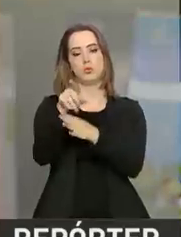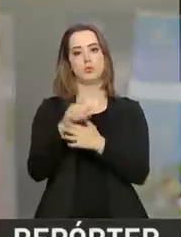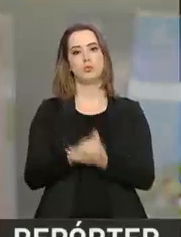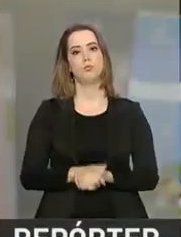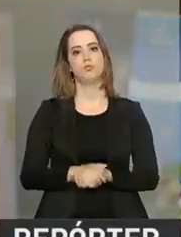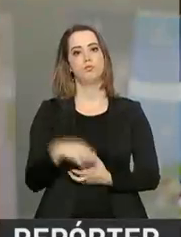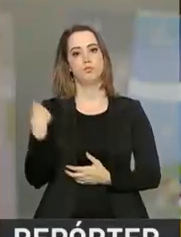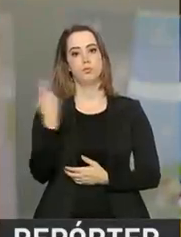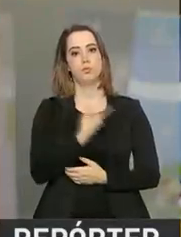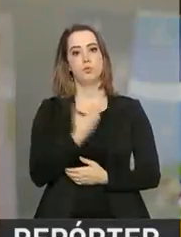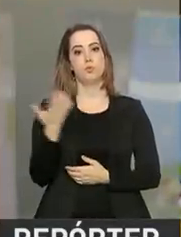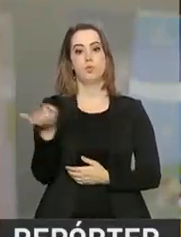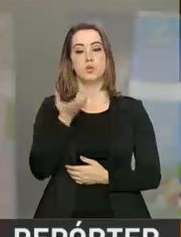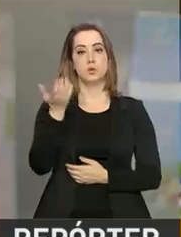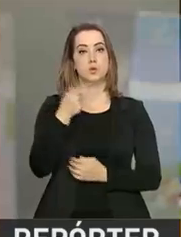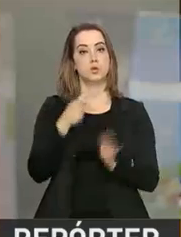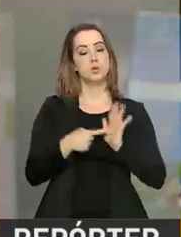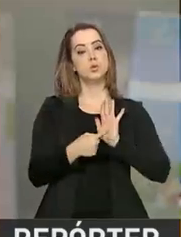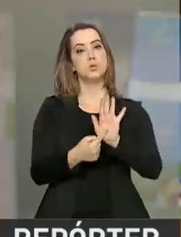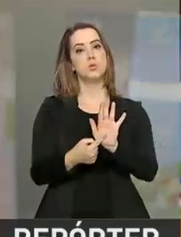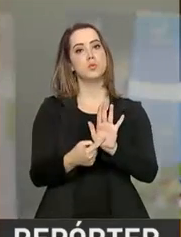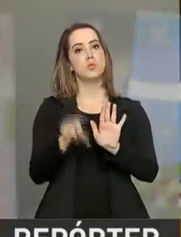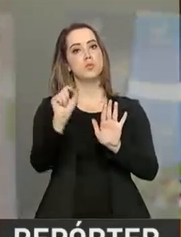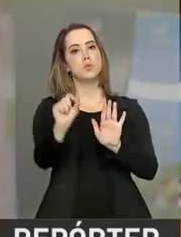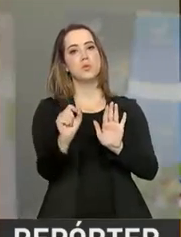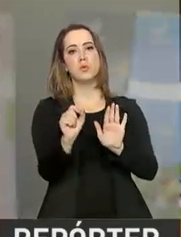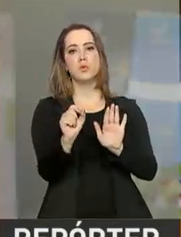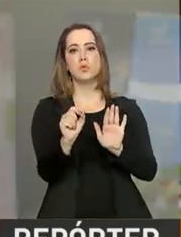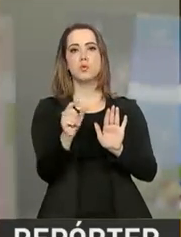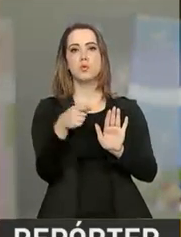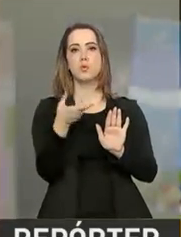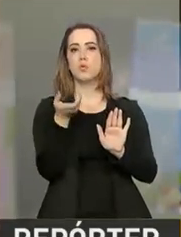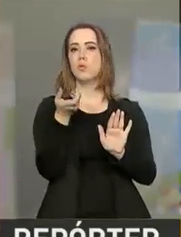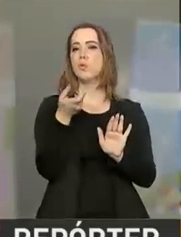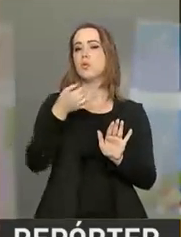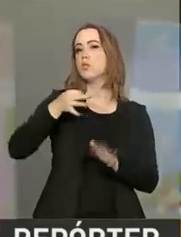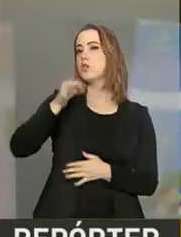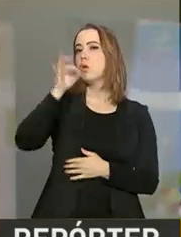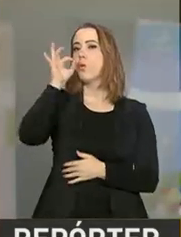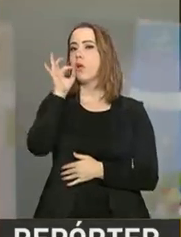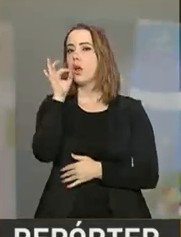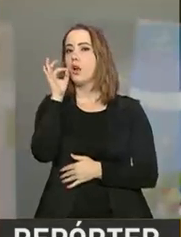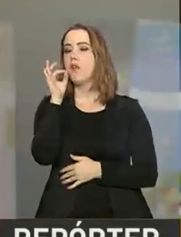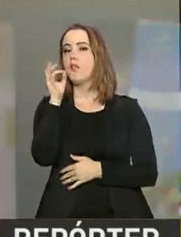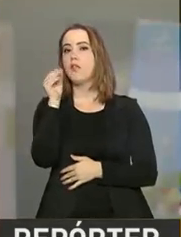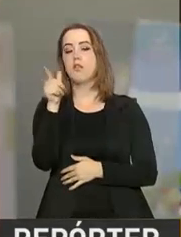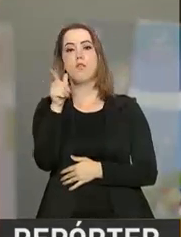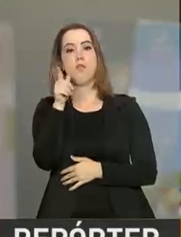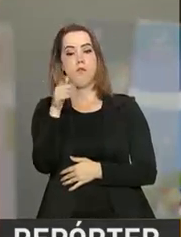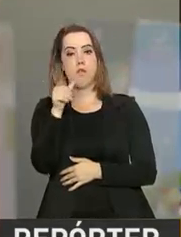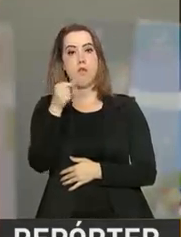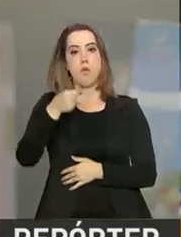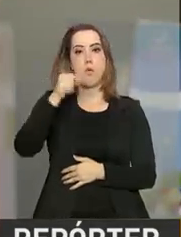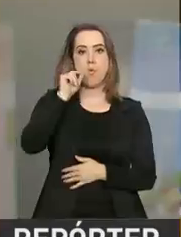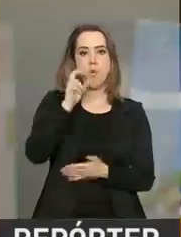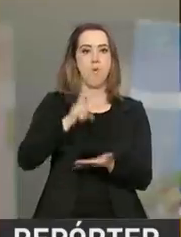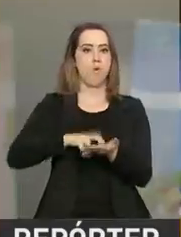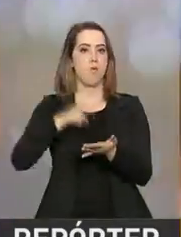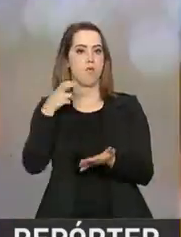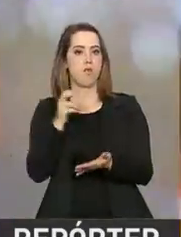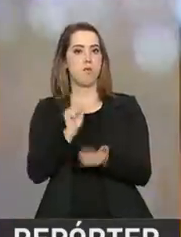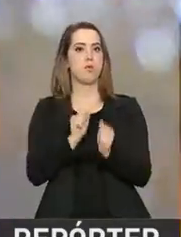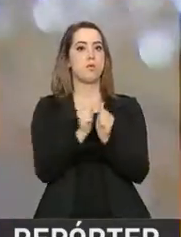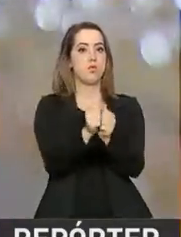a gente pretende fazer uma demonstração assim um por exemplo um café da manhã com e sem Abelha e você vai vê logo a